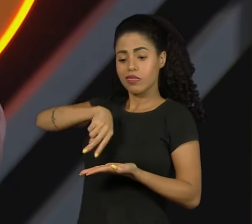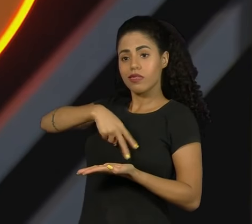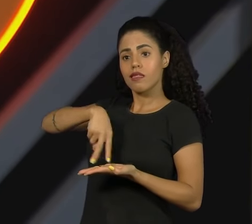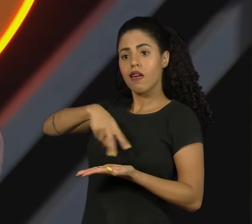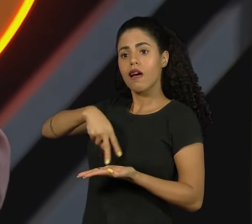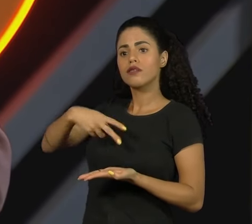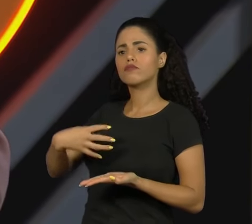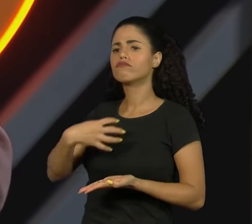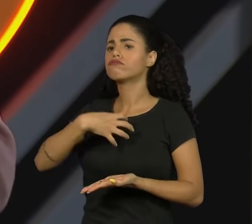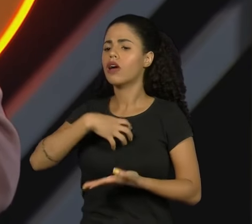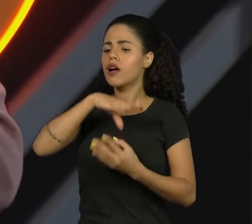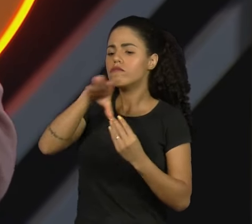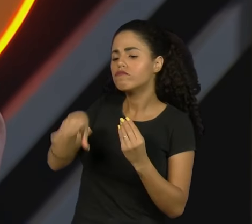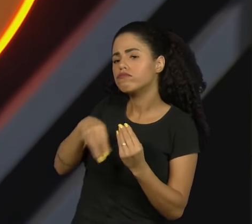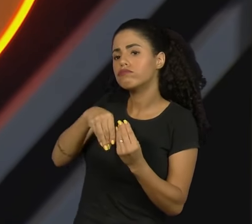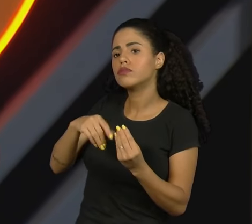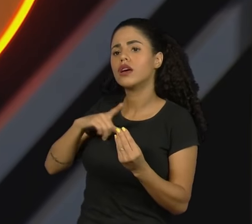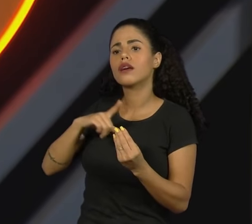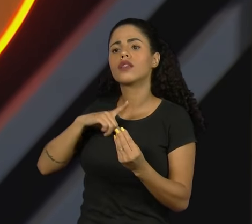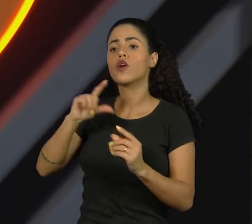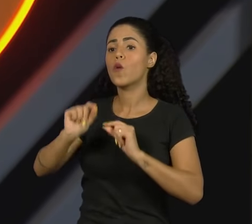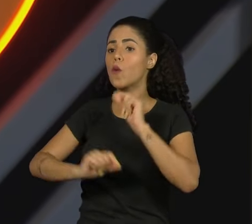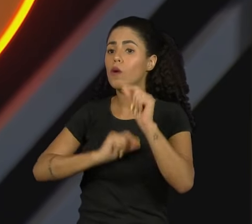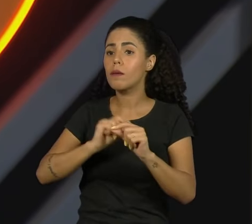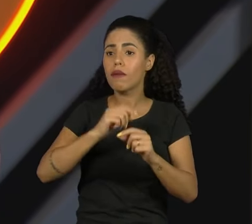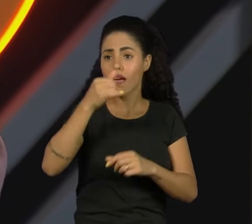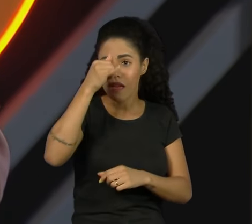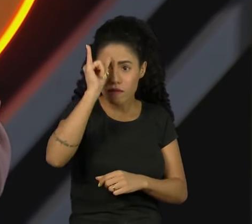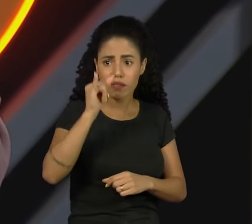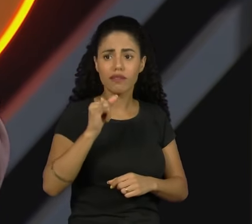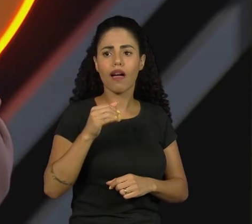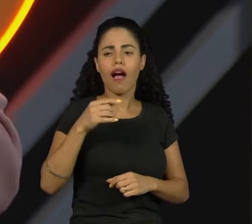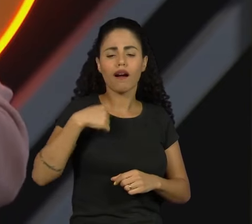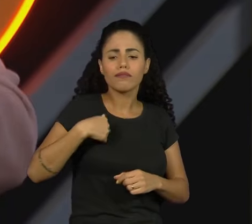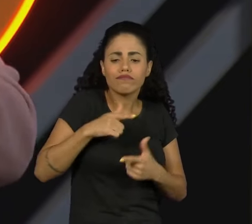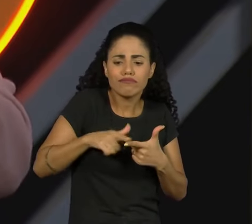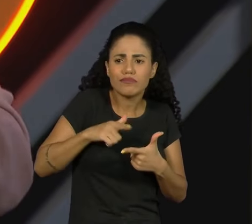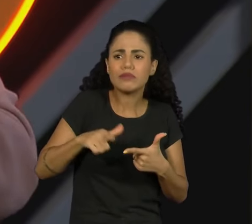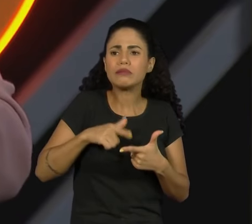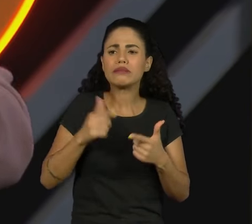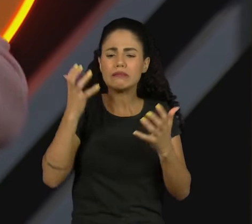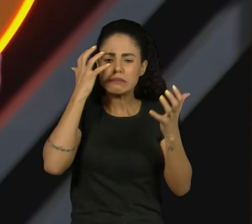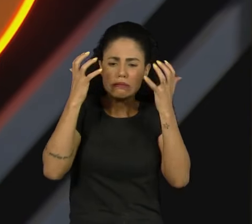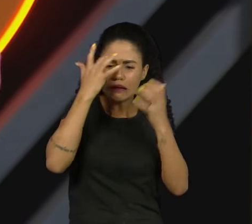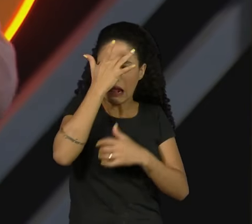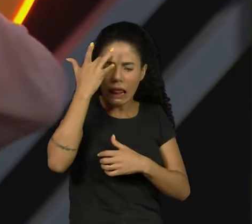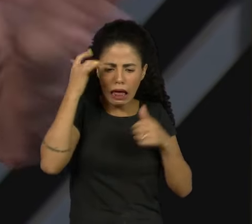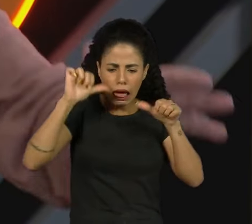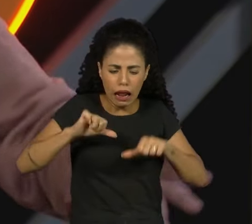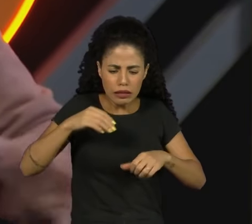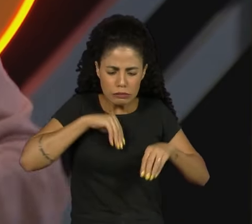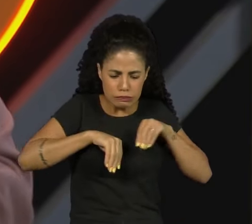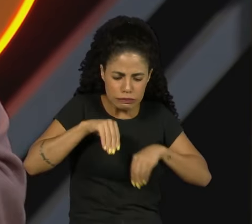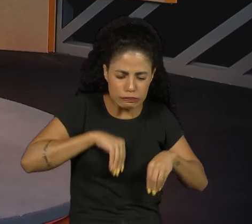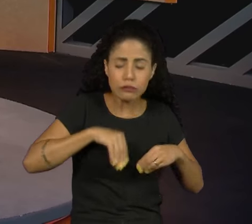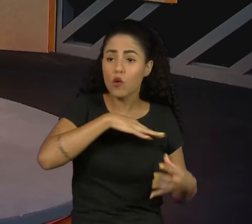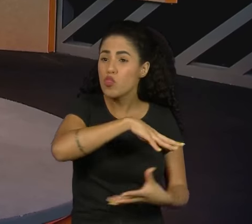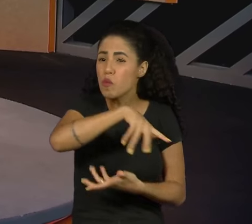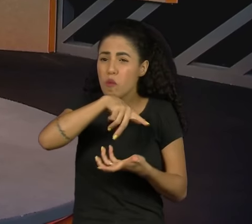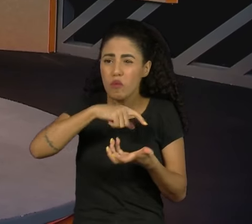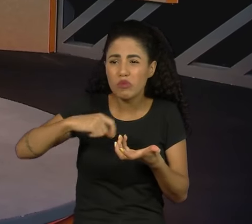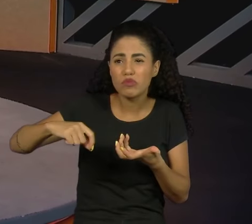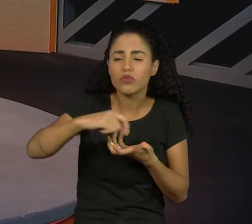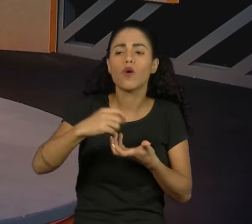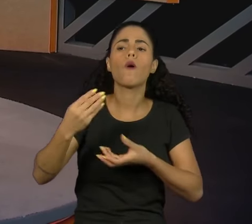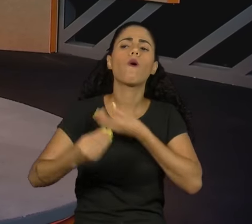como um complemento no combate a essa doença que vem fazendo mal a pessoas no mundo inteiro. Como